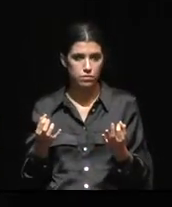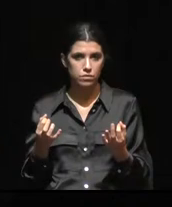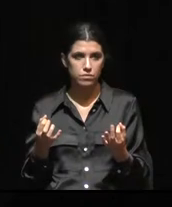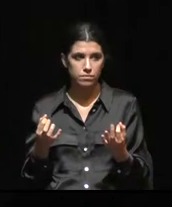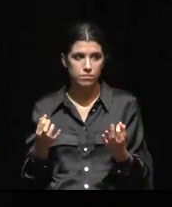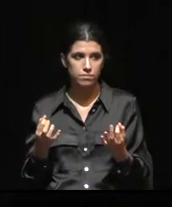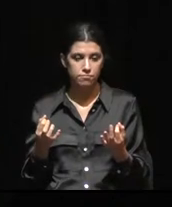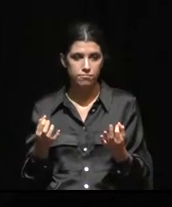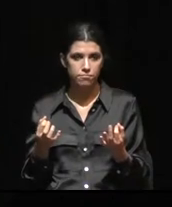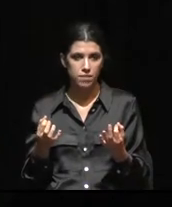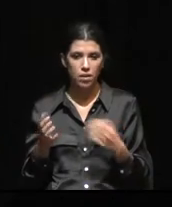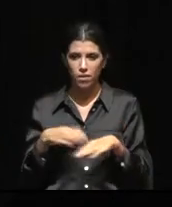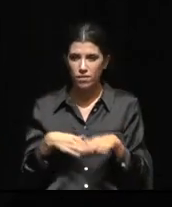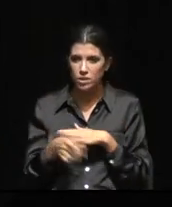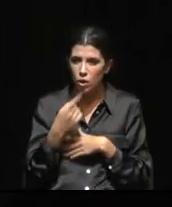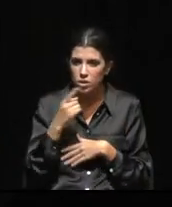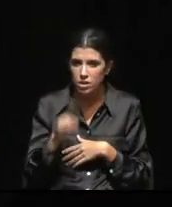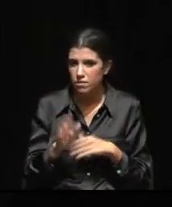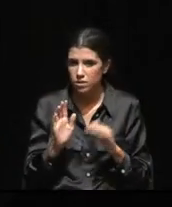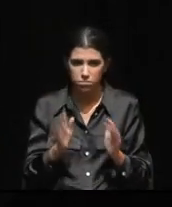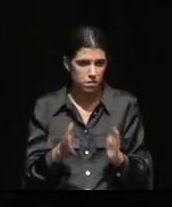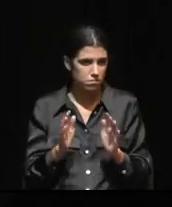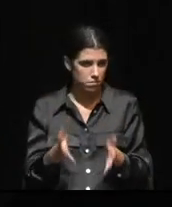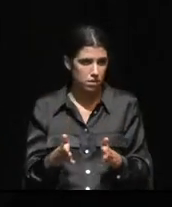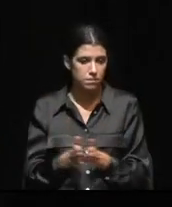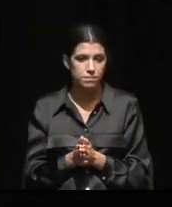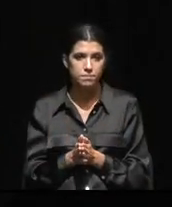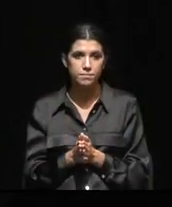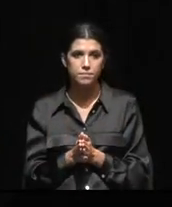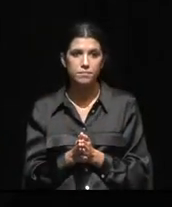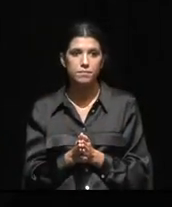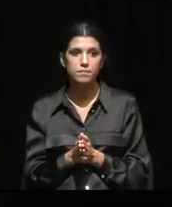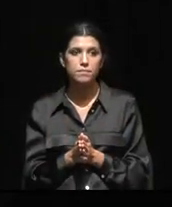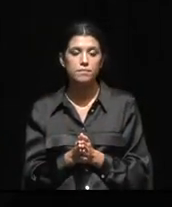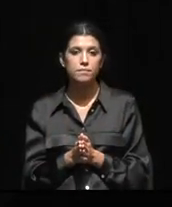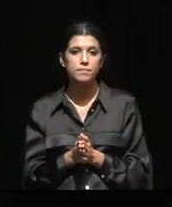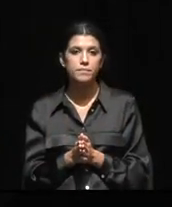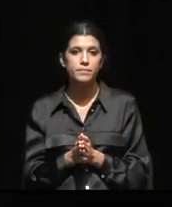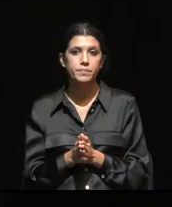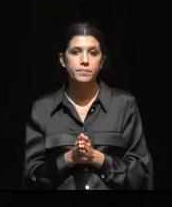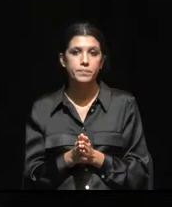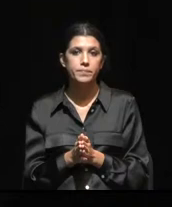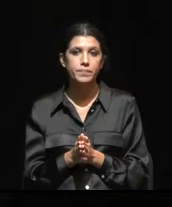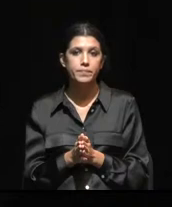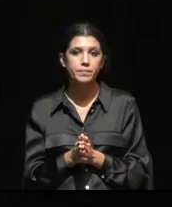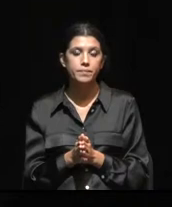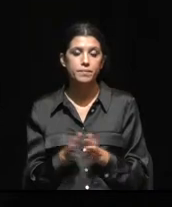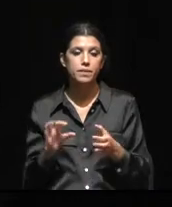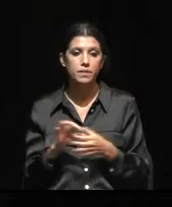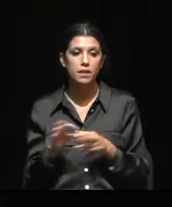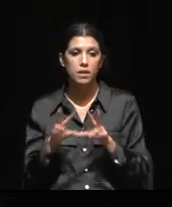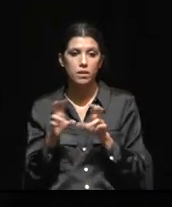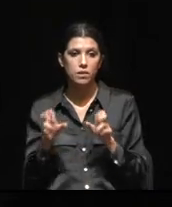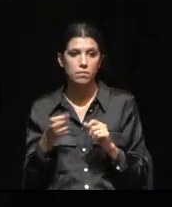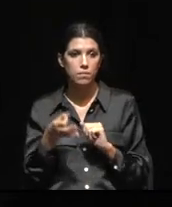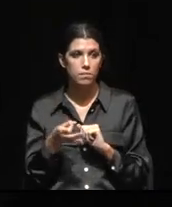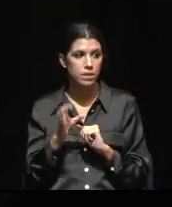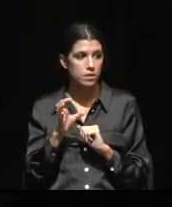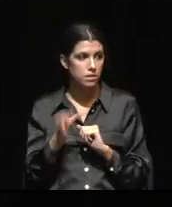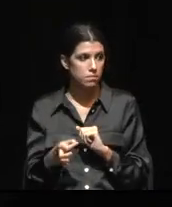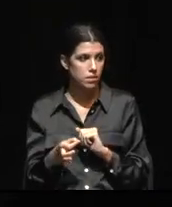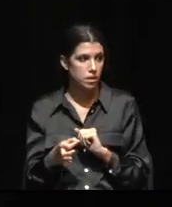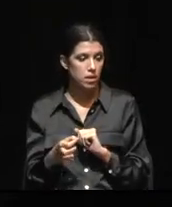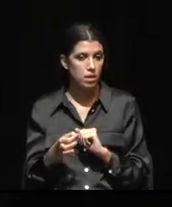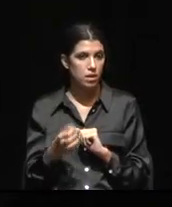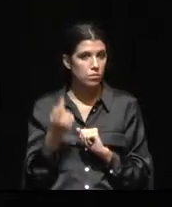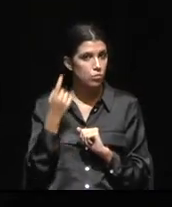que eh já foi feito H re relativamente ao tema do PCP que eu